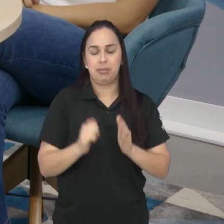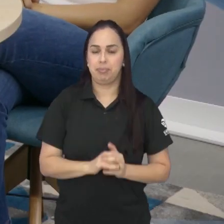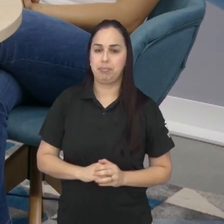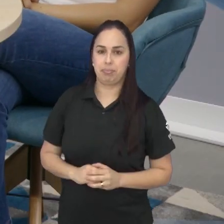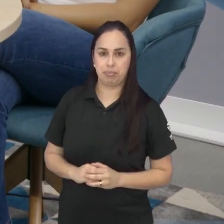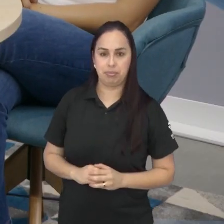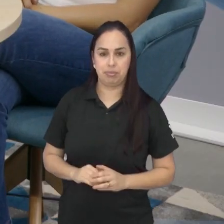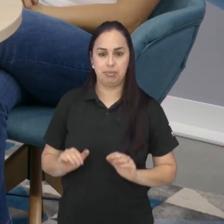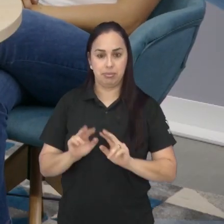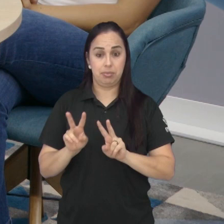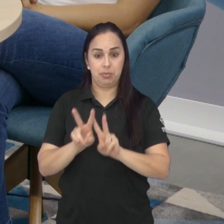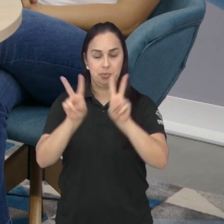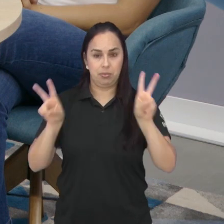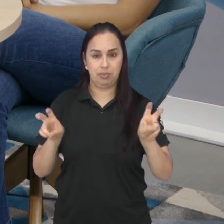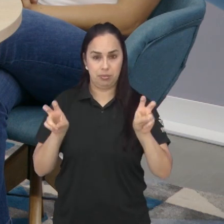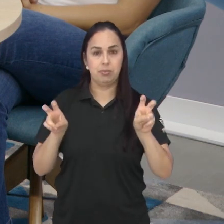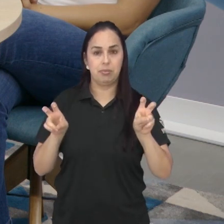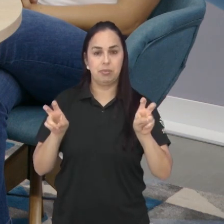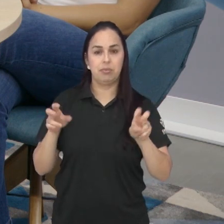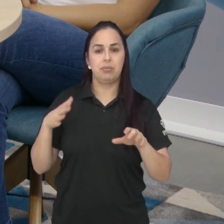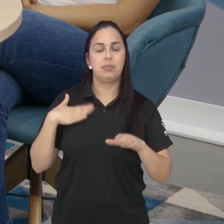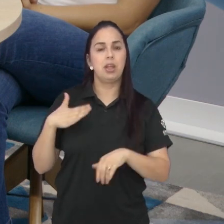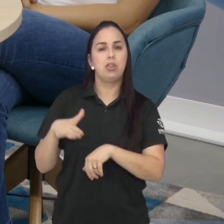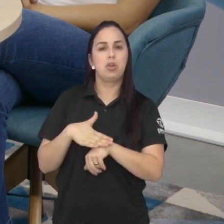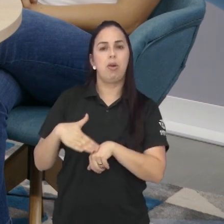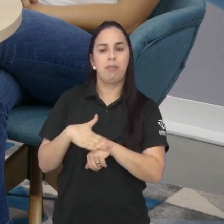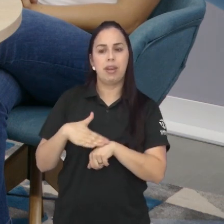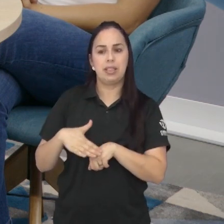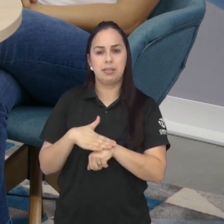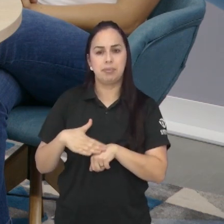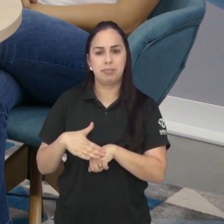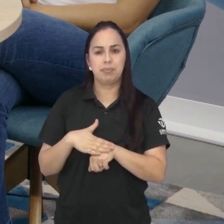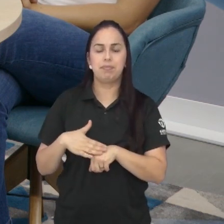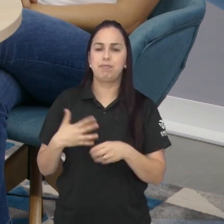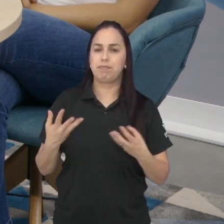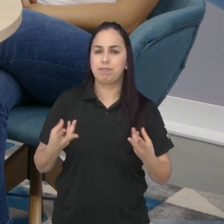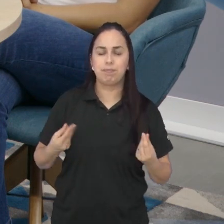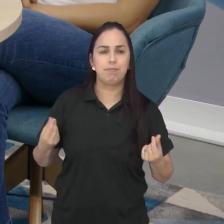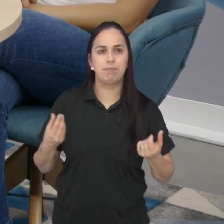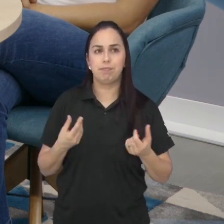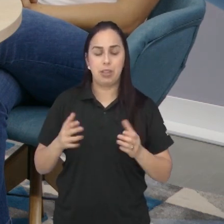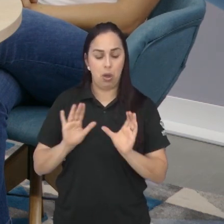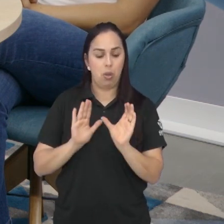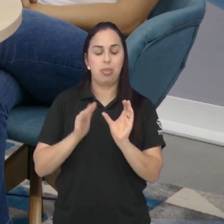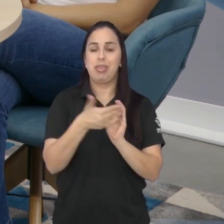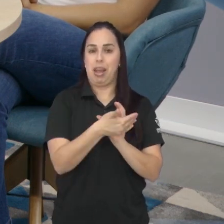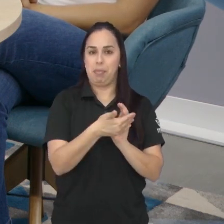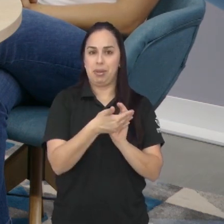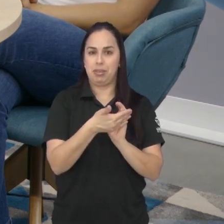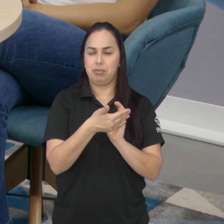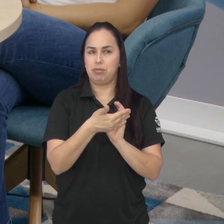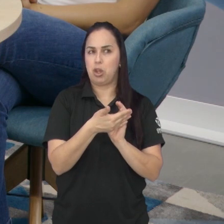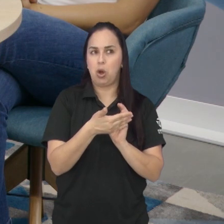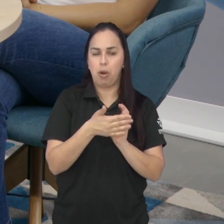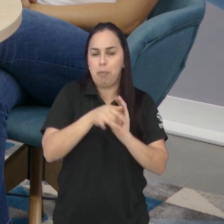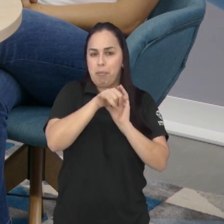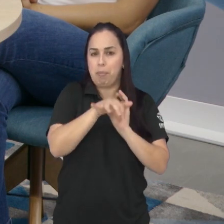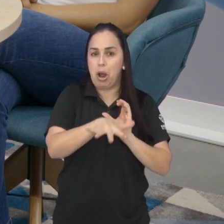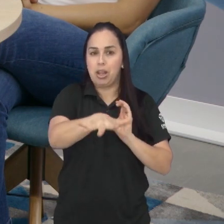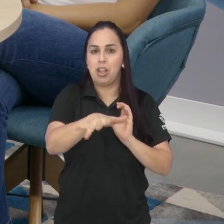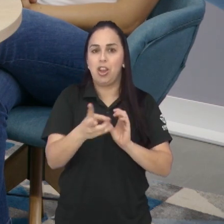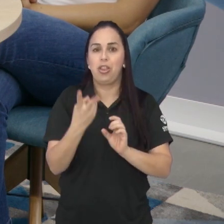caso, o termo sororidade, a gente conversava aqui no início, né? Ele ficou mais conhecido há cerca de 2, 3